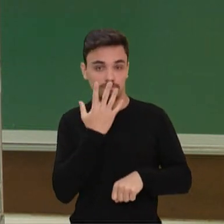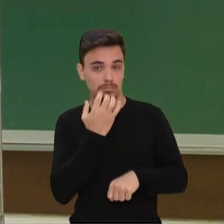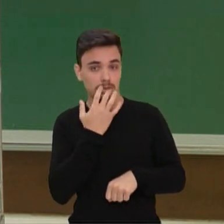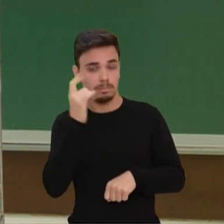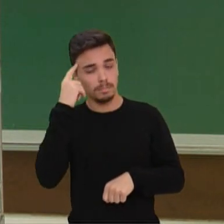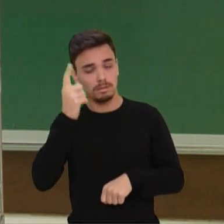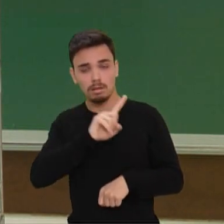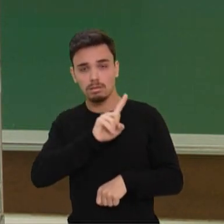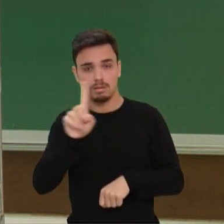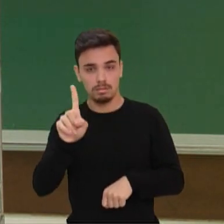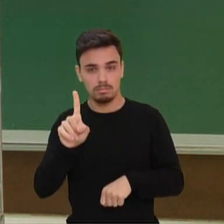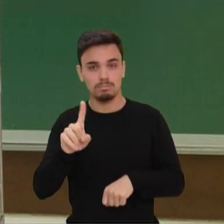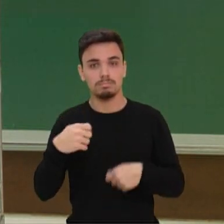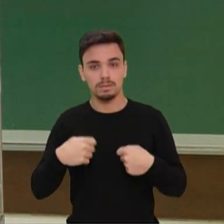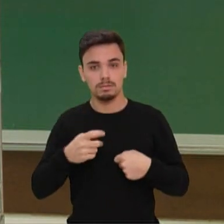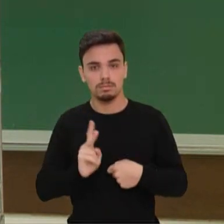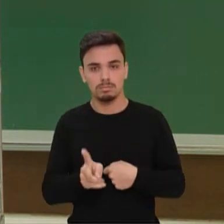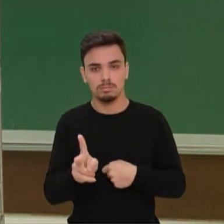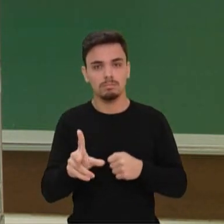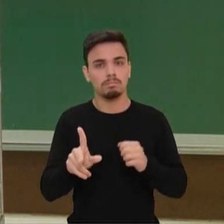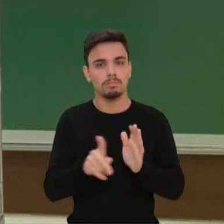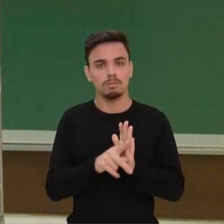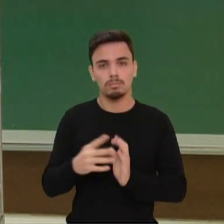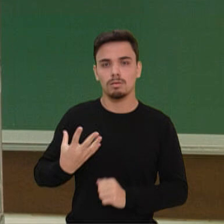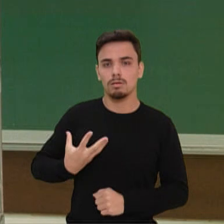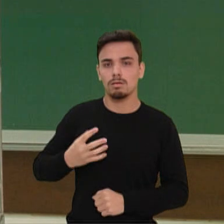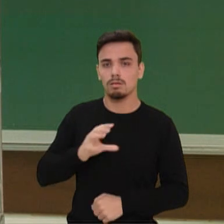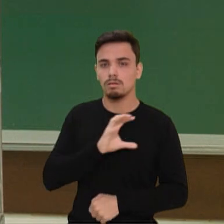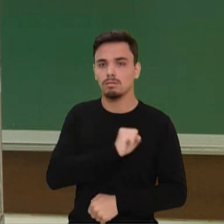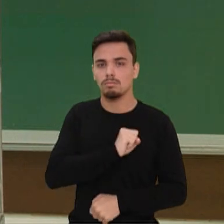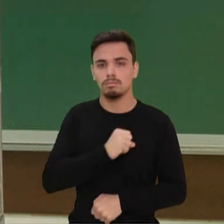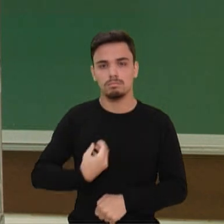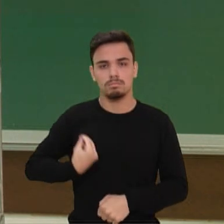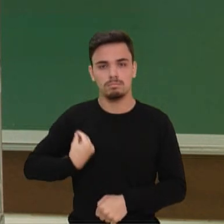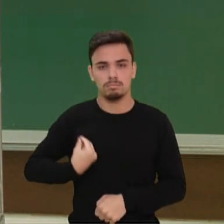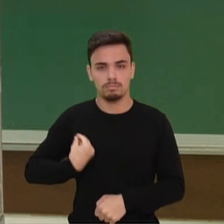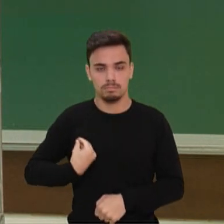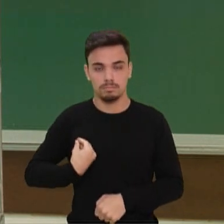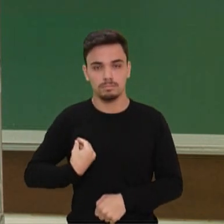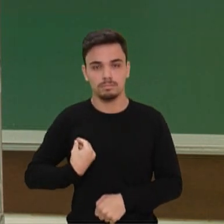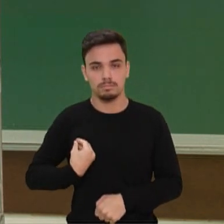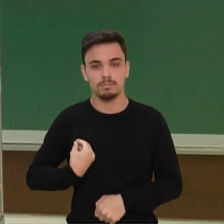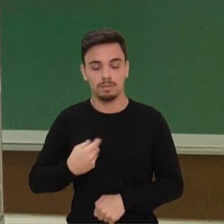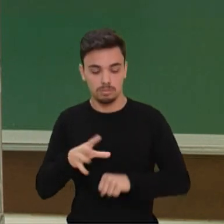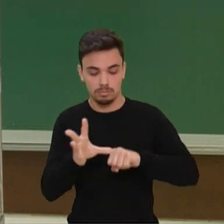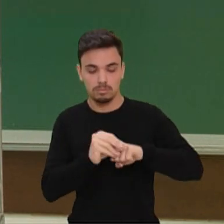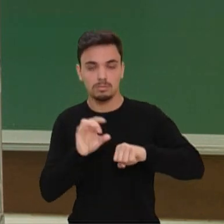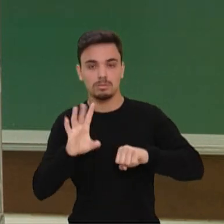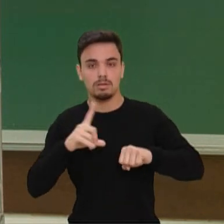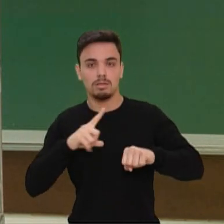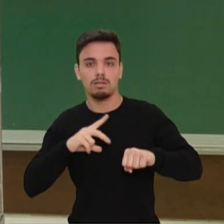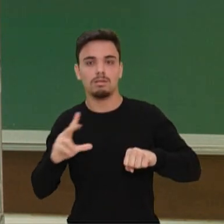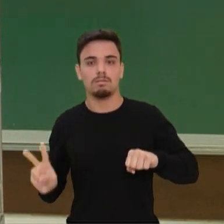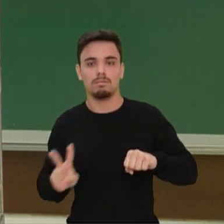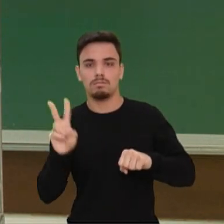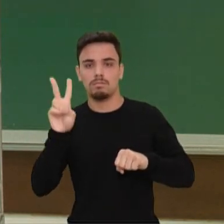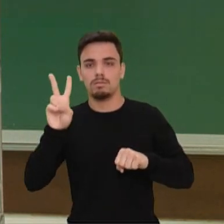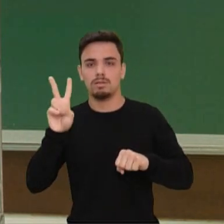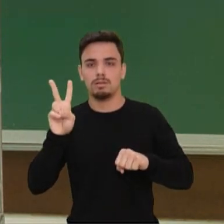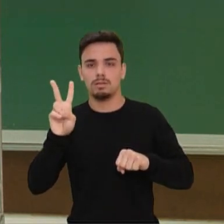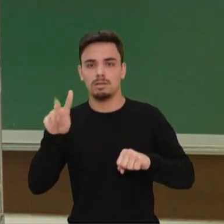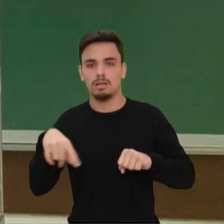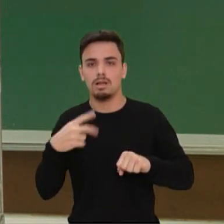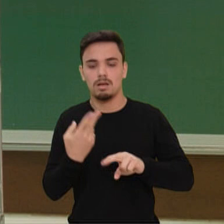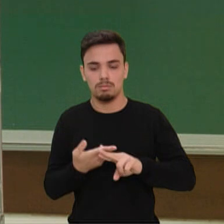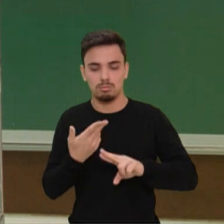ser vivida pela vida, amor à vida e não amor ao conhecimento. O conhecimento só tem valor na medida em que ele serve, em que ele